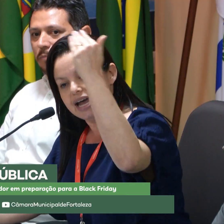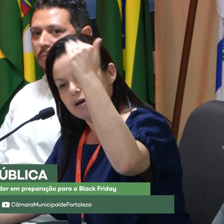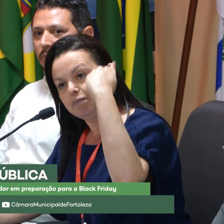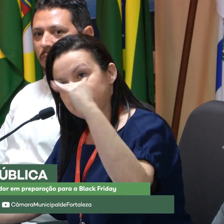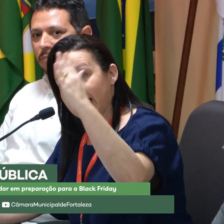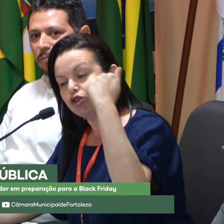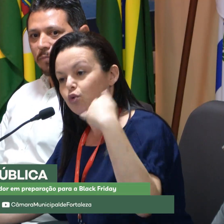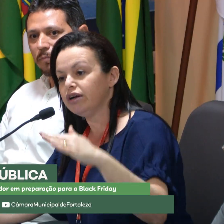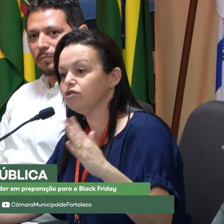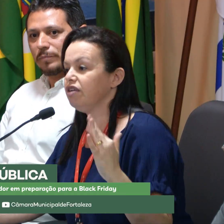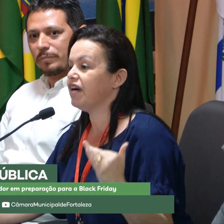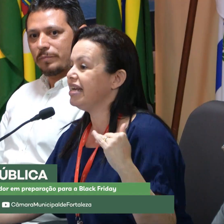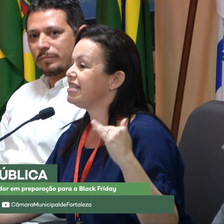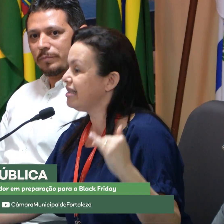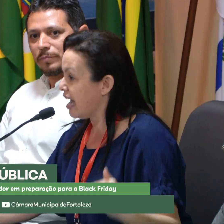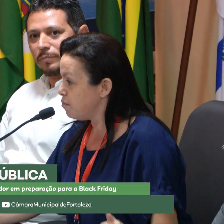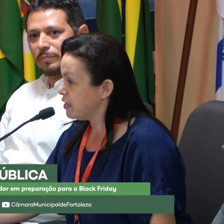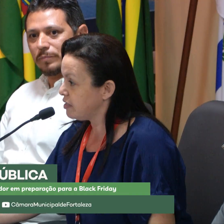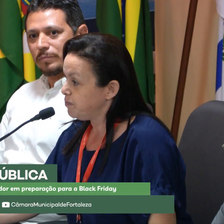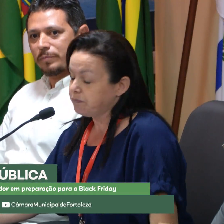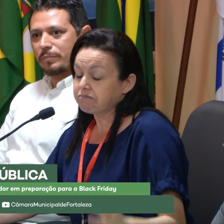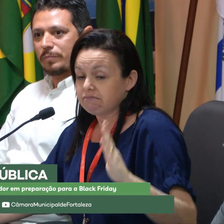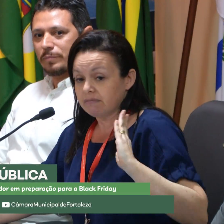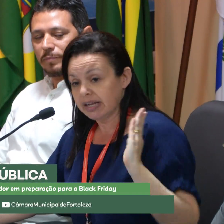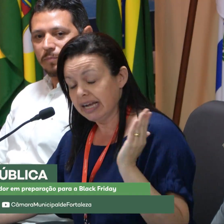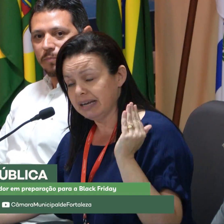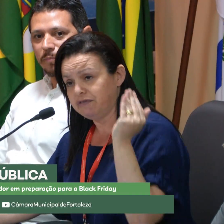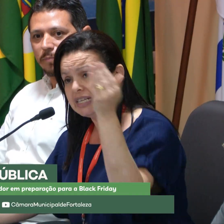está atuando em várias etapas,